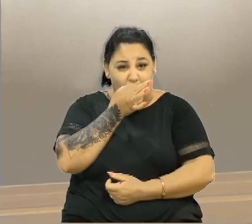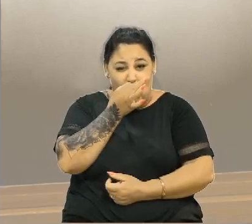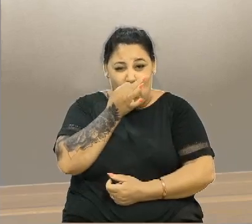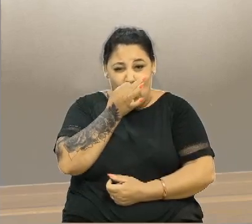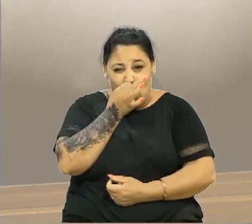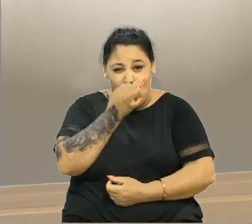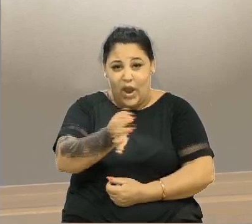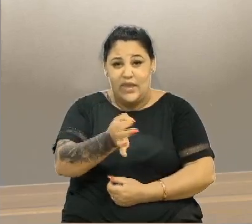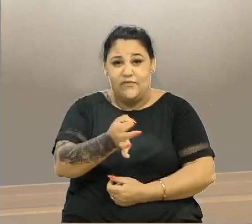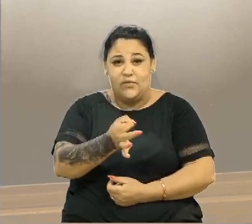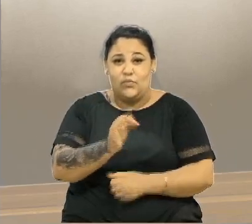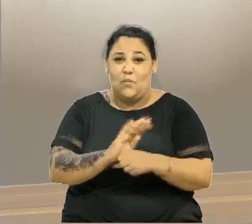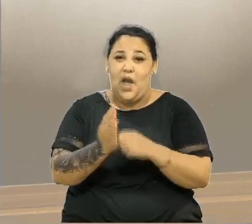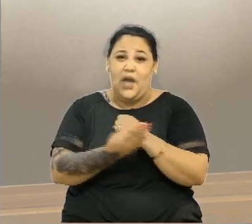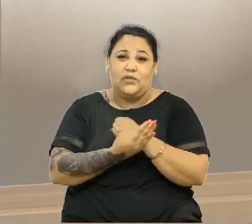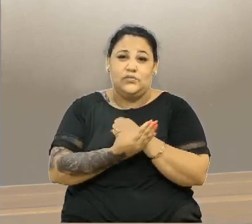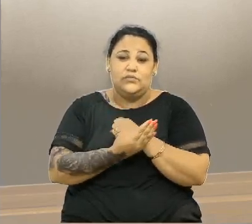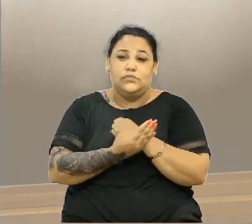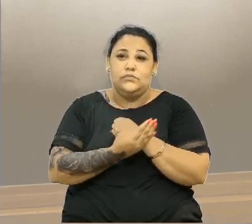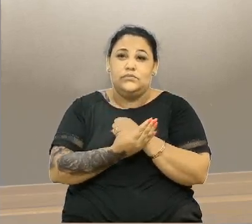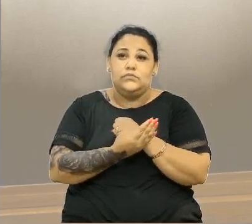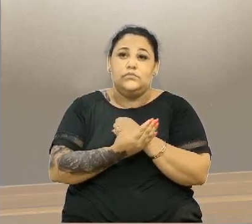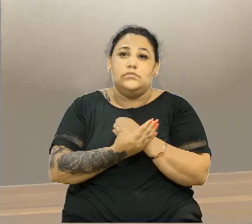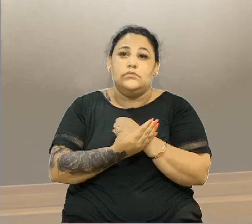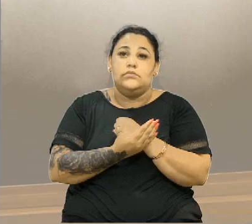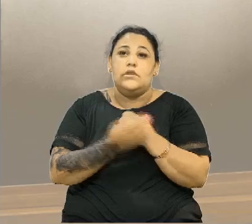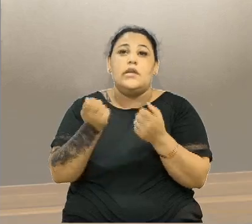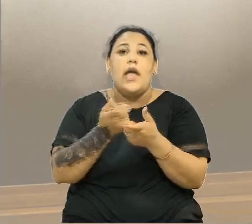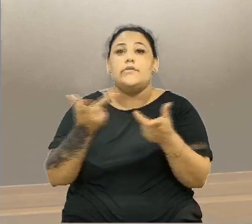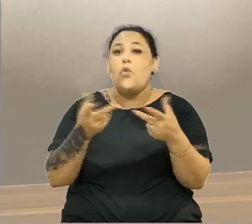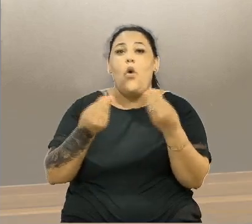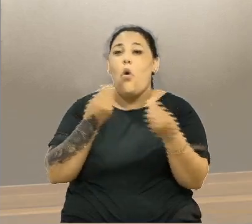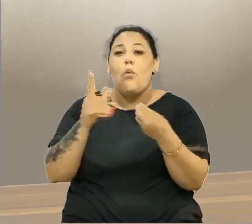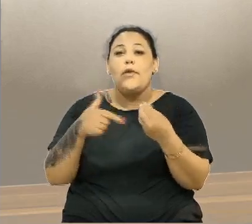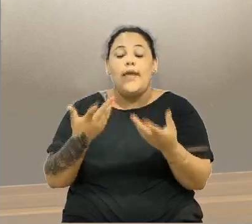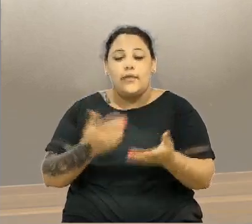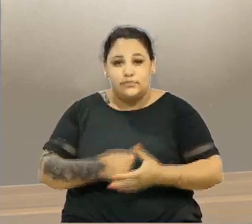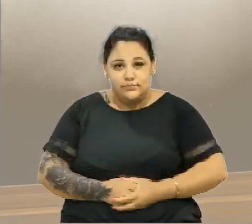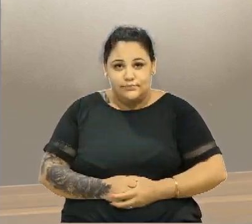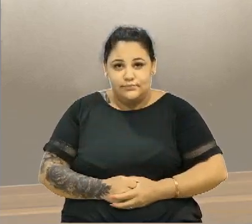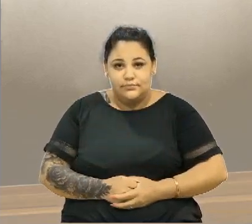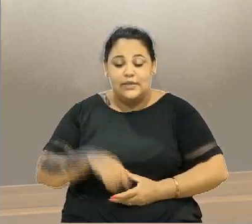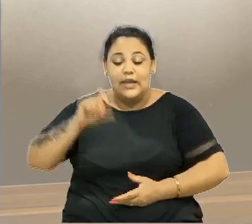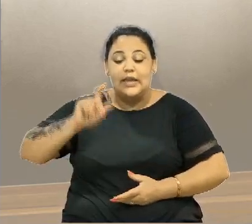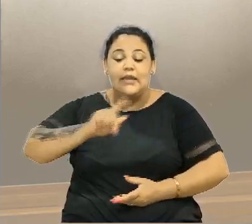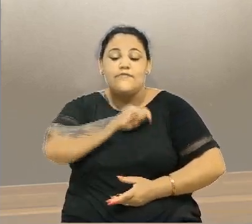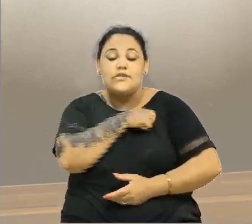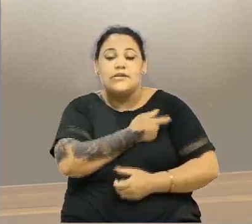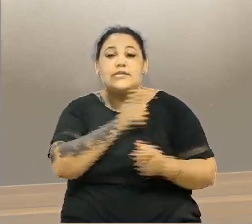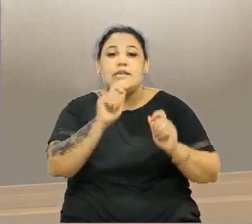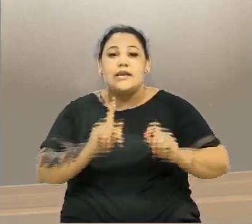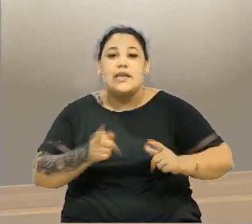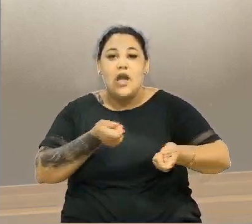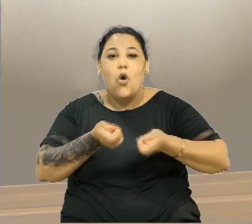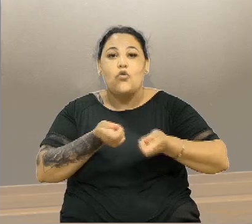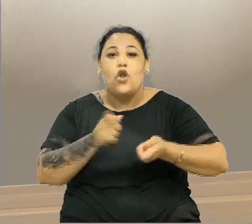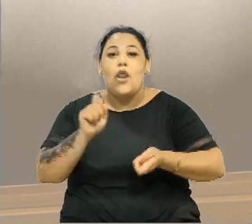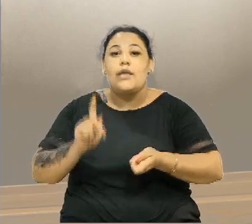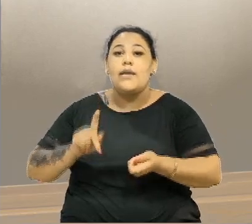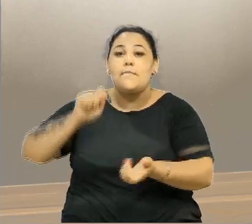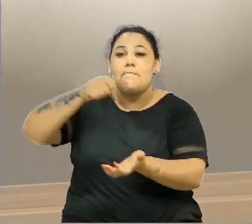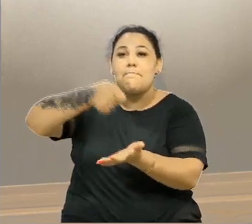bairro. Como é que vai isso? Como é que fica? Quem é que fiscaliza? Quem é que vai pagar a